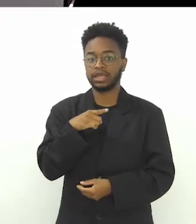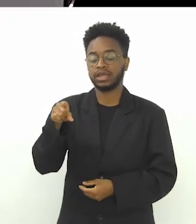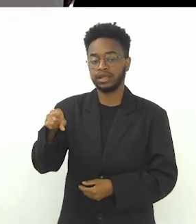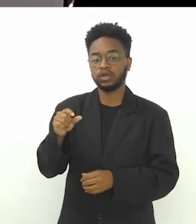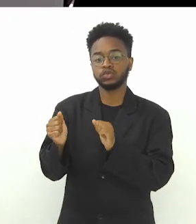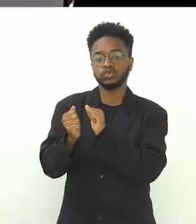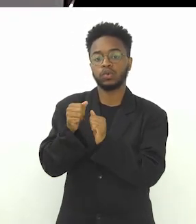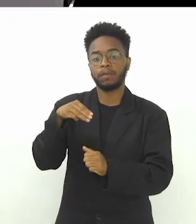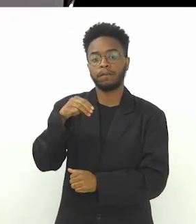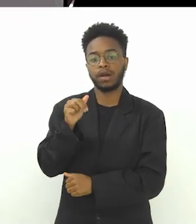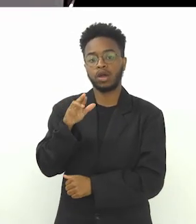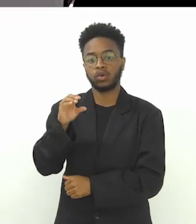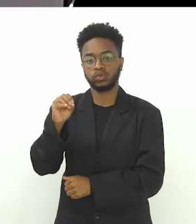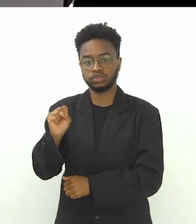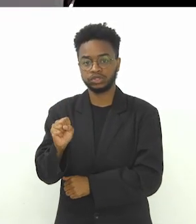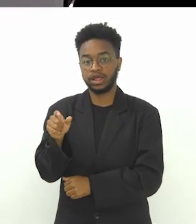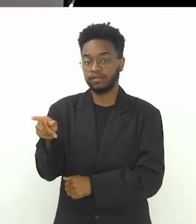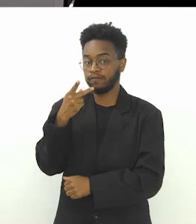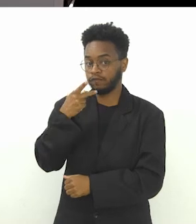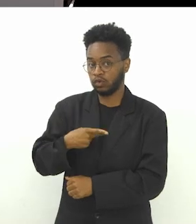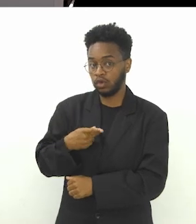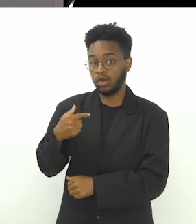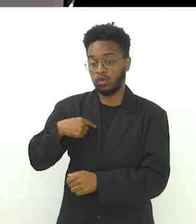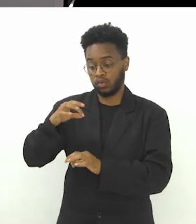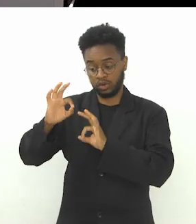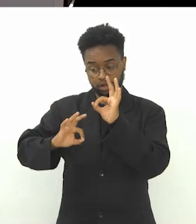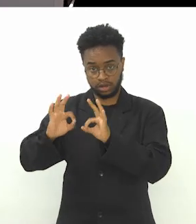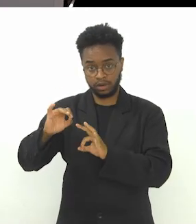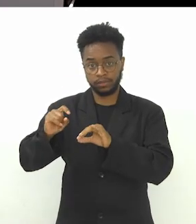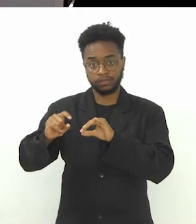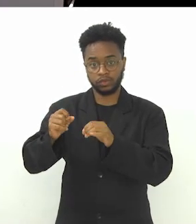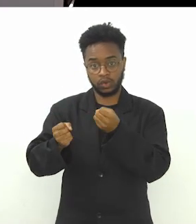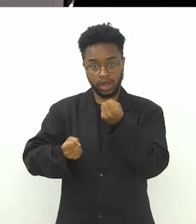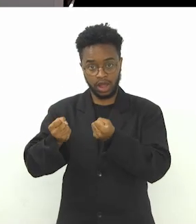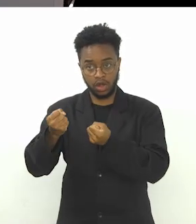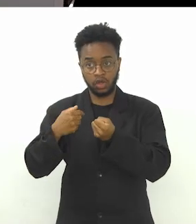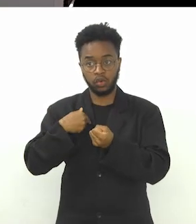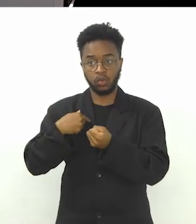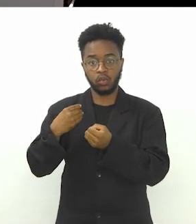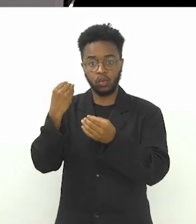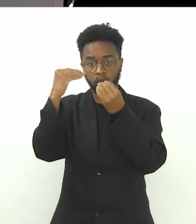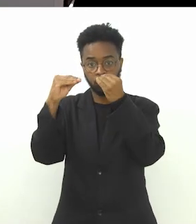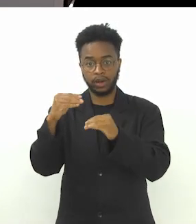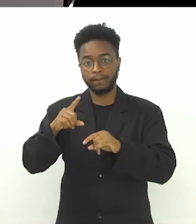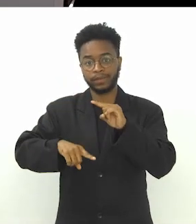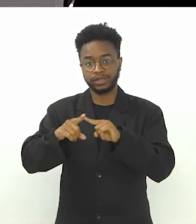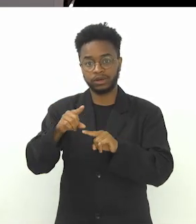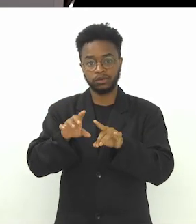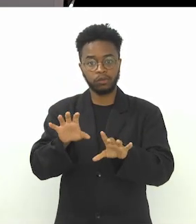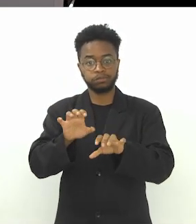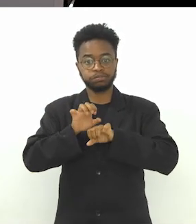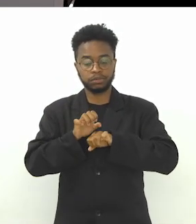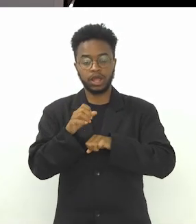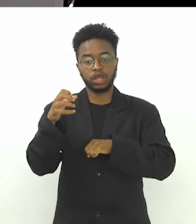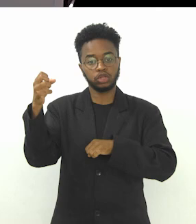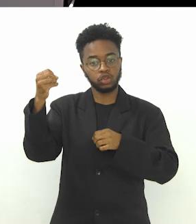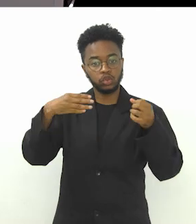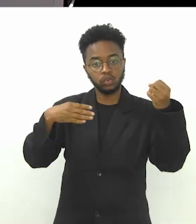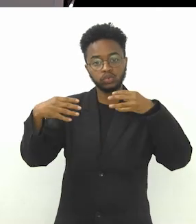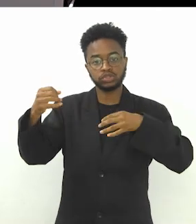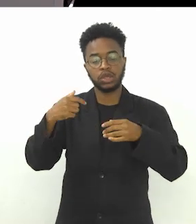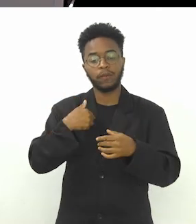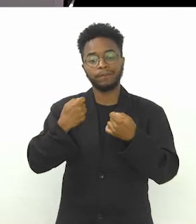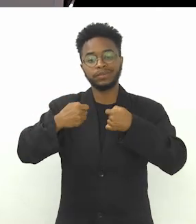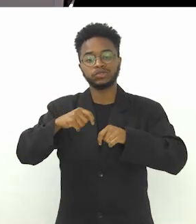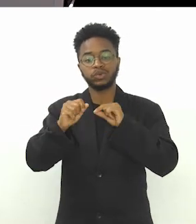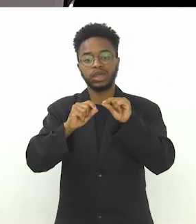e Marcos. Uhum. Ele falou para mim, eu fiz esse carro para você, vou botar um material que absorve iluminação e eu preciso que ele vá mudando de